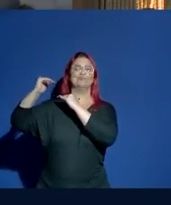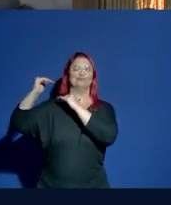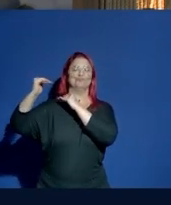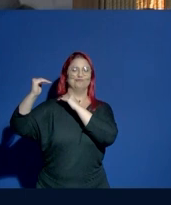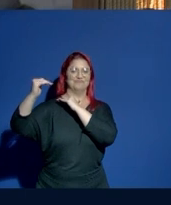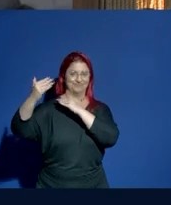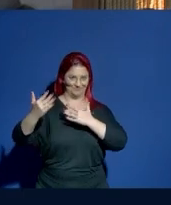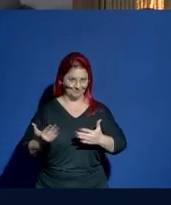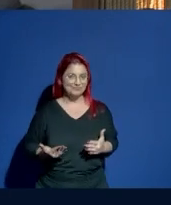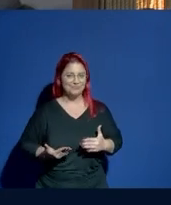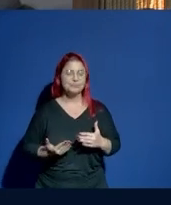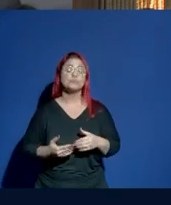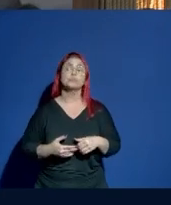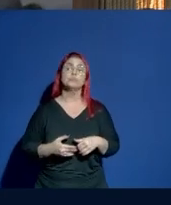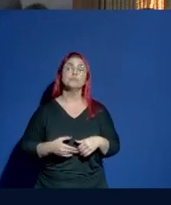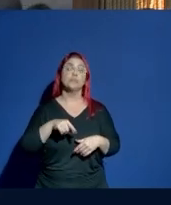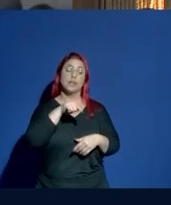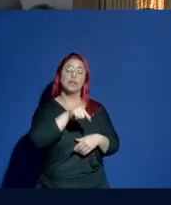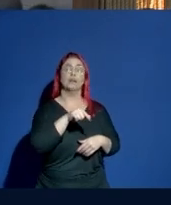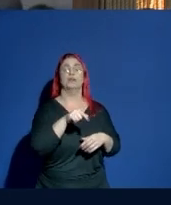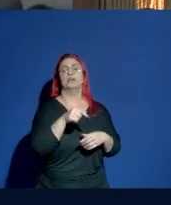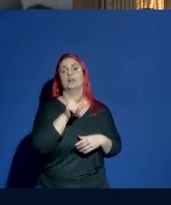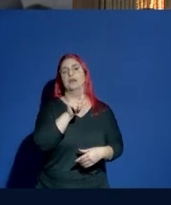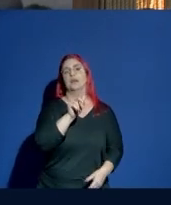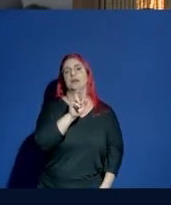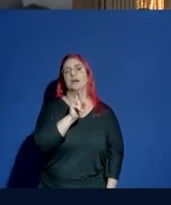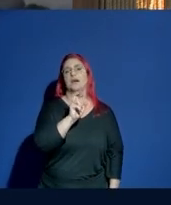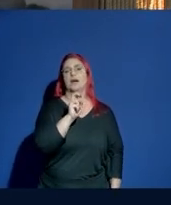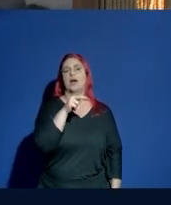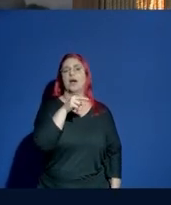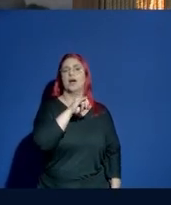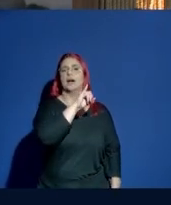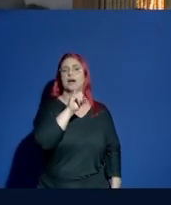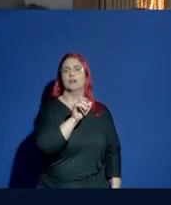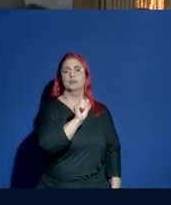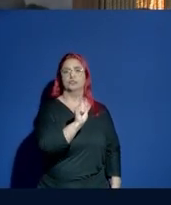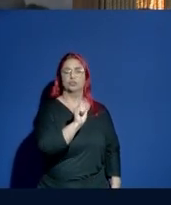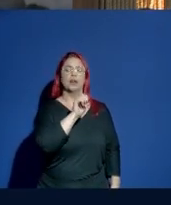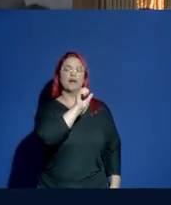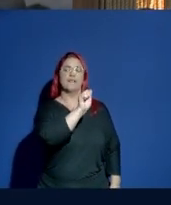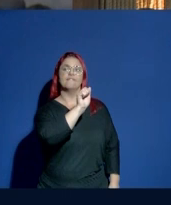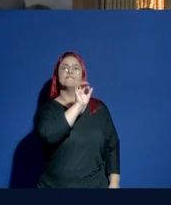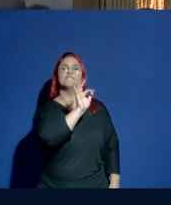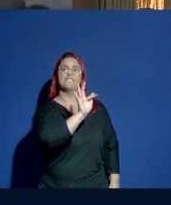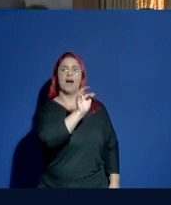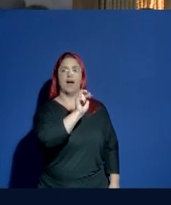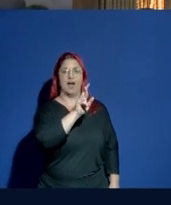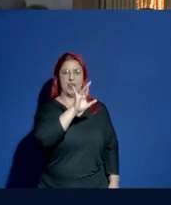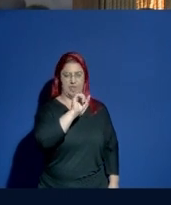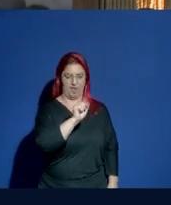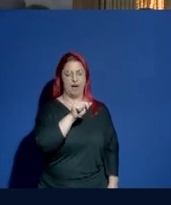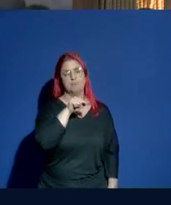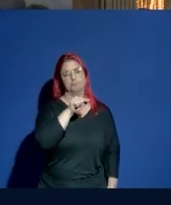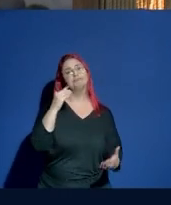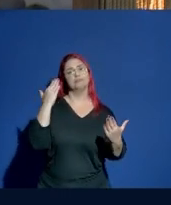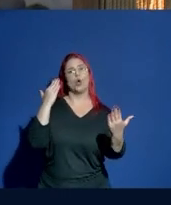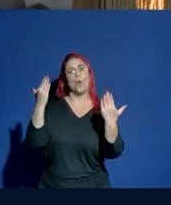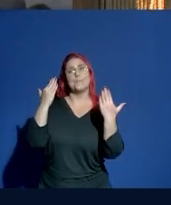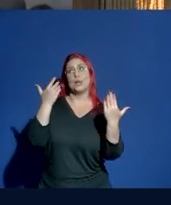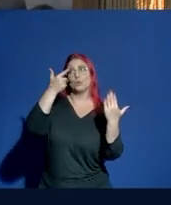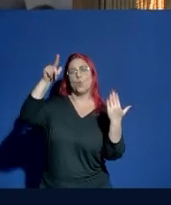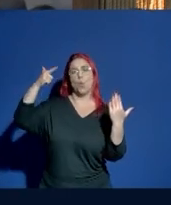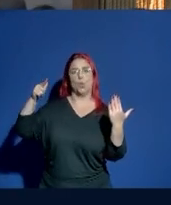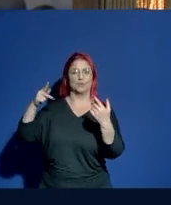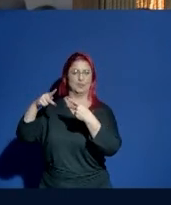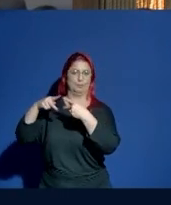né? E a Granja Faria vem, acho que, liderando esse movimento, nessa analogia que eu estou fazendo com outras